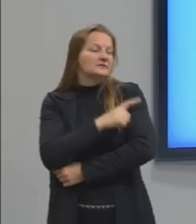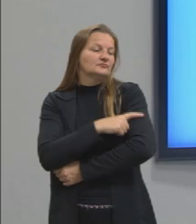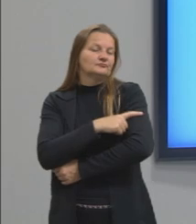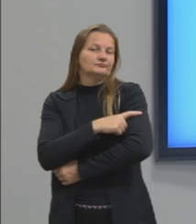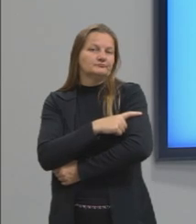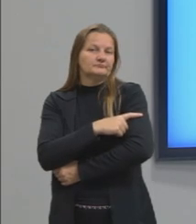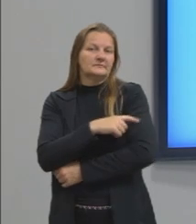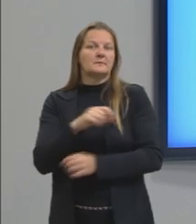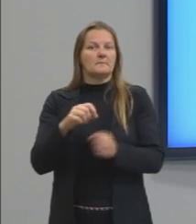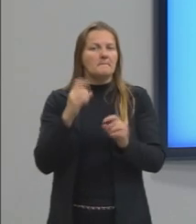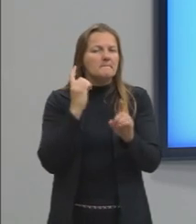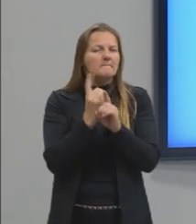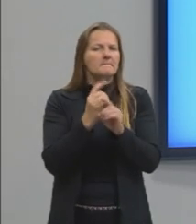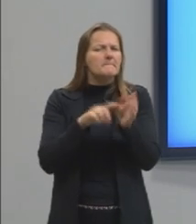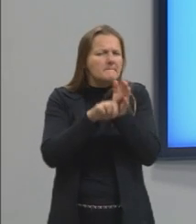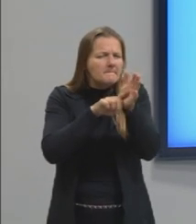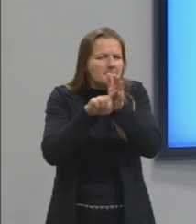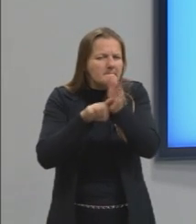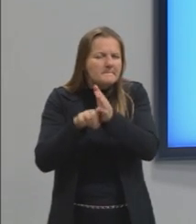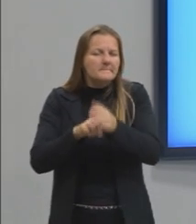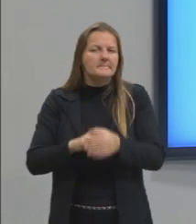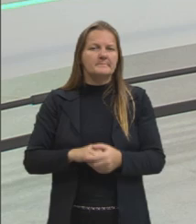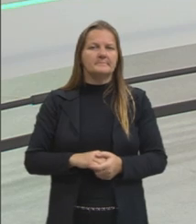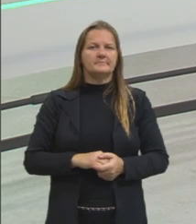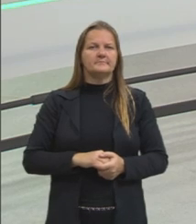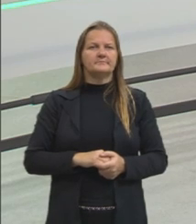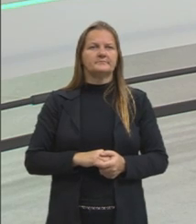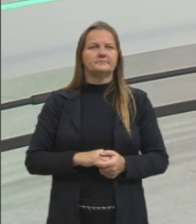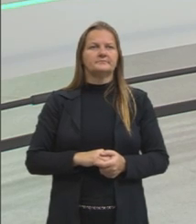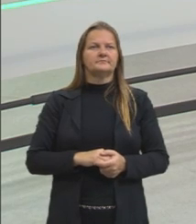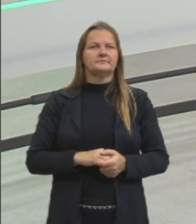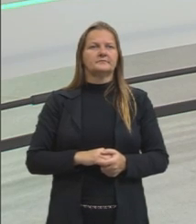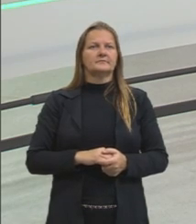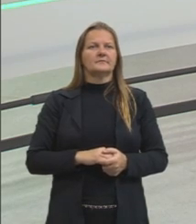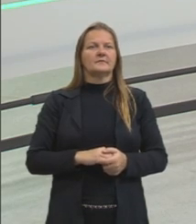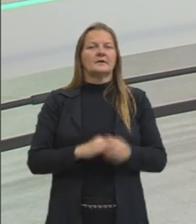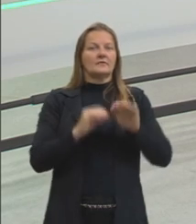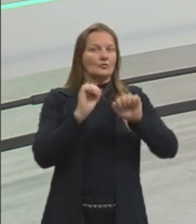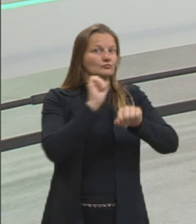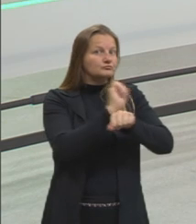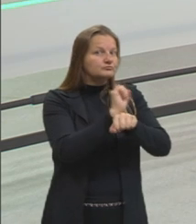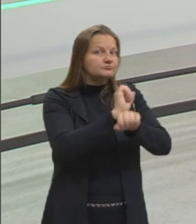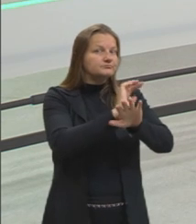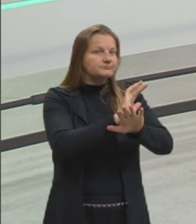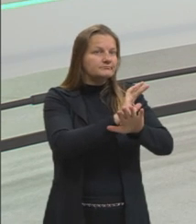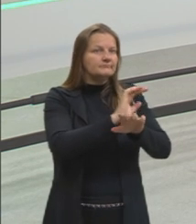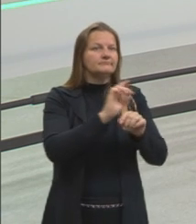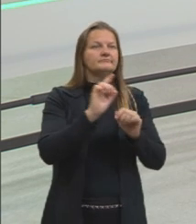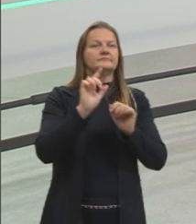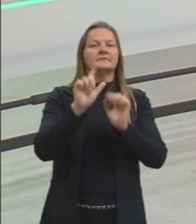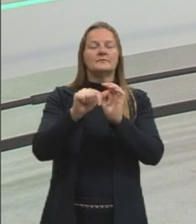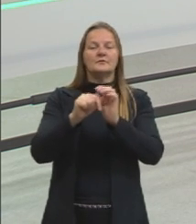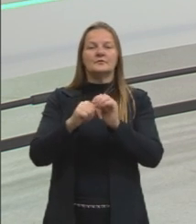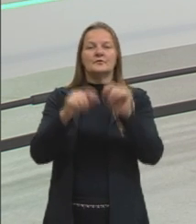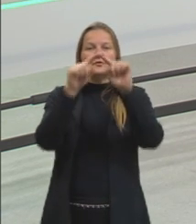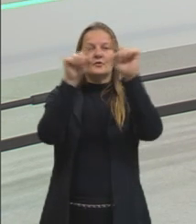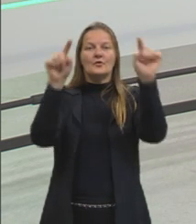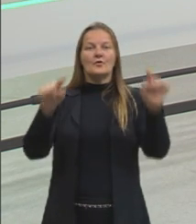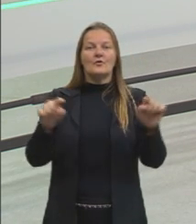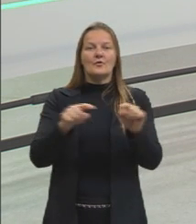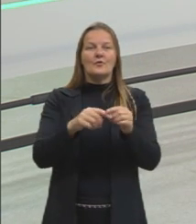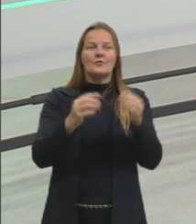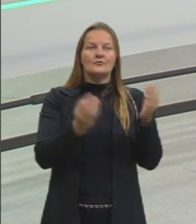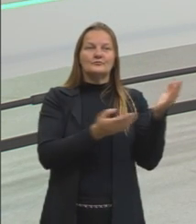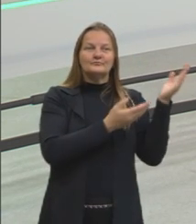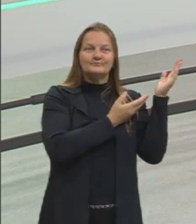estão na primeira série então a gente vai estar indo para o quadro agora eu vou deixar esses lado aqui pra gente está referenciando ele e agora nós vamos